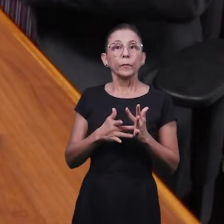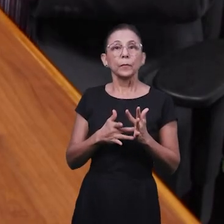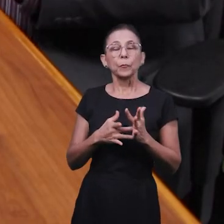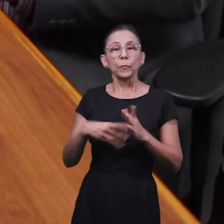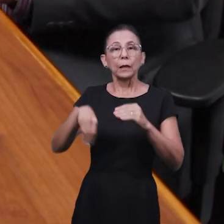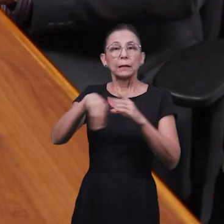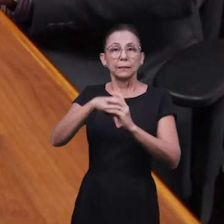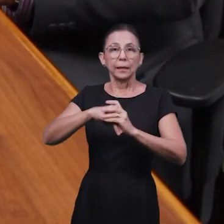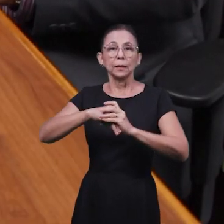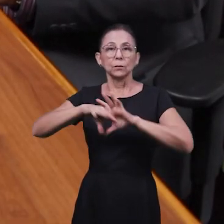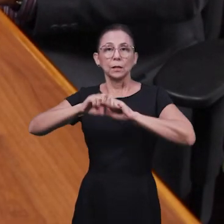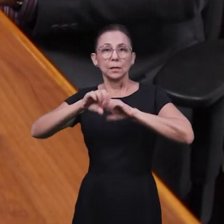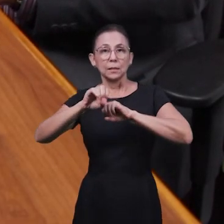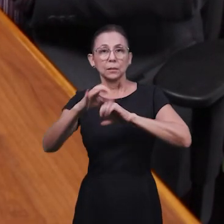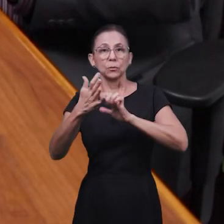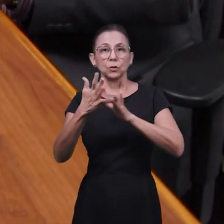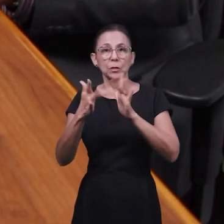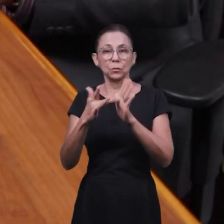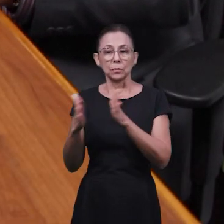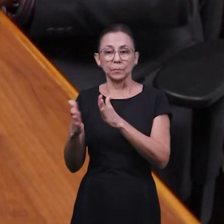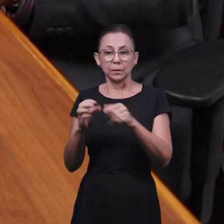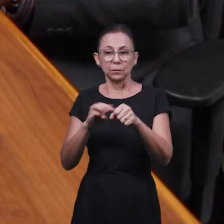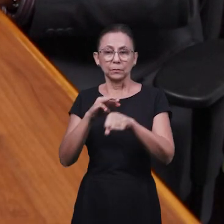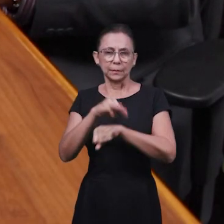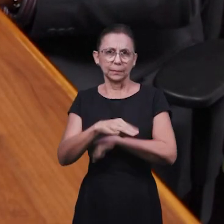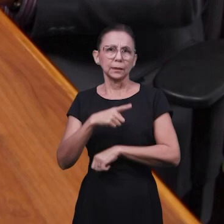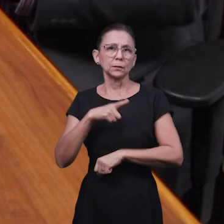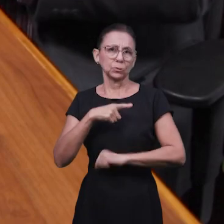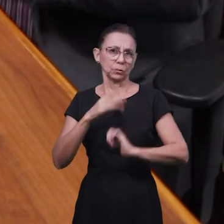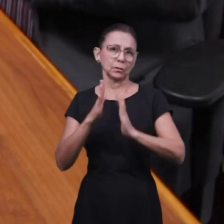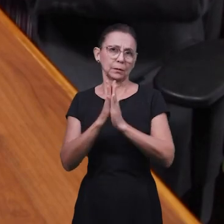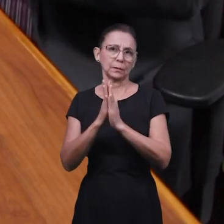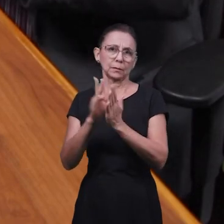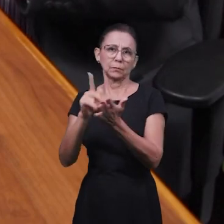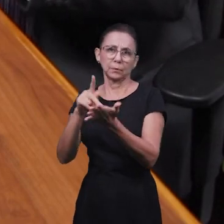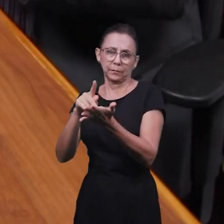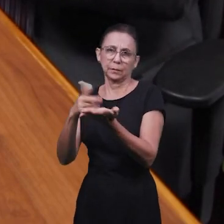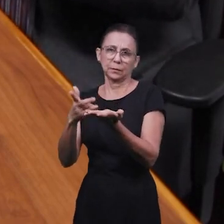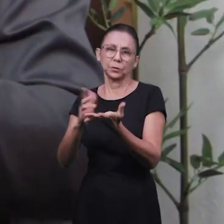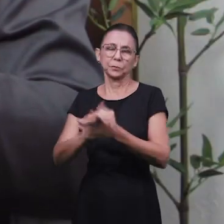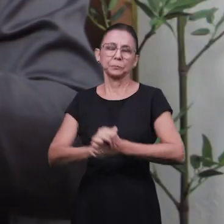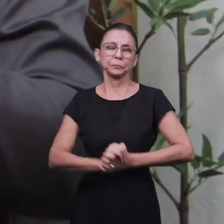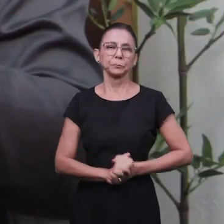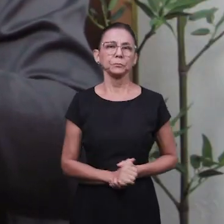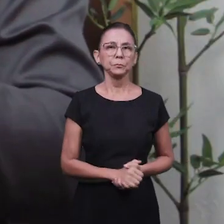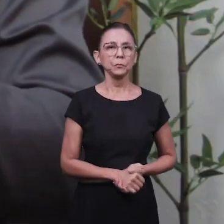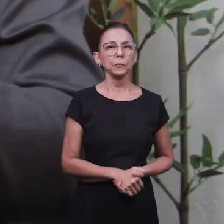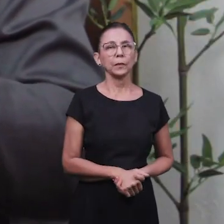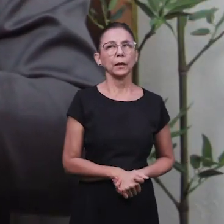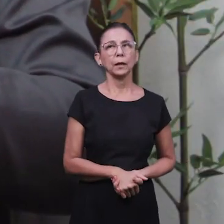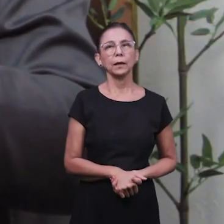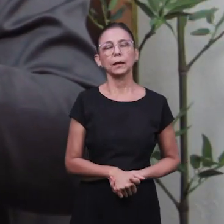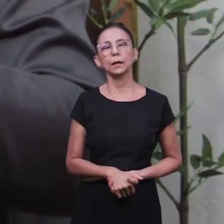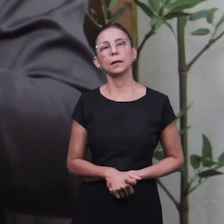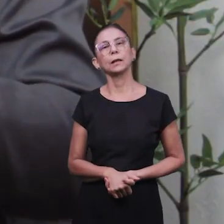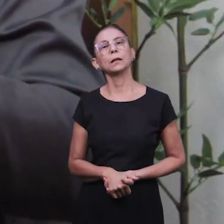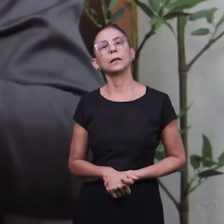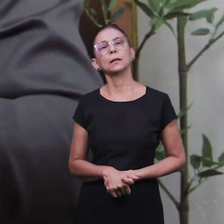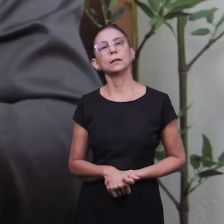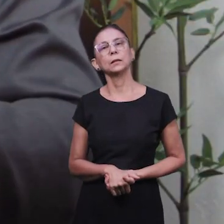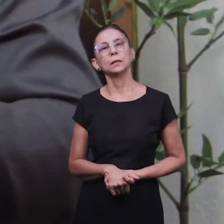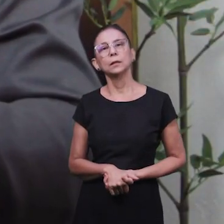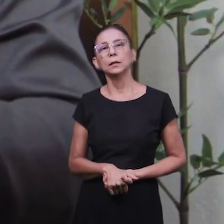dentre os ensinamentos de Jesus do seu ministério, estava a própria oração, né? Quer dizer, ele colocou a oração não só como